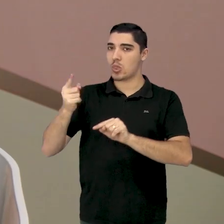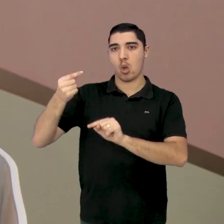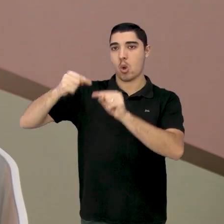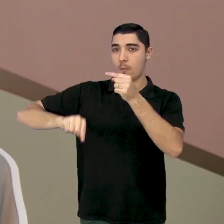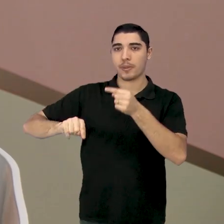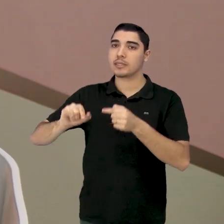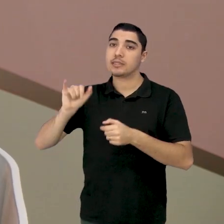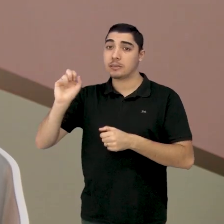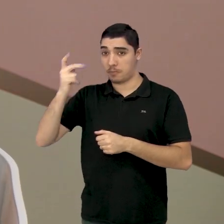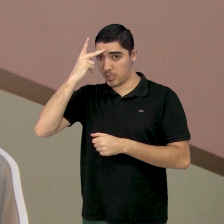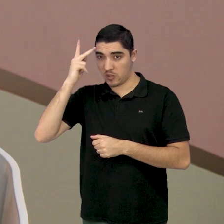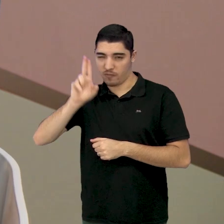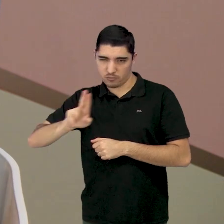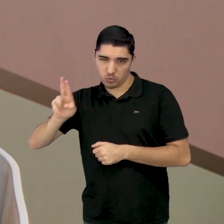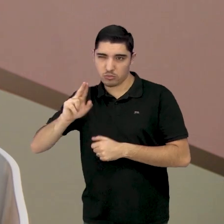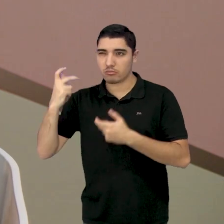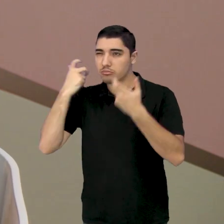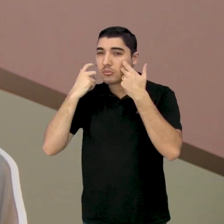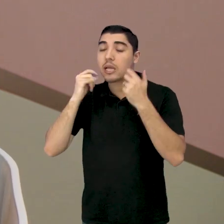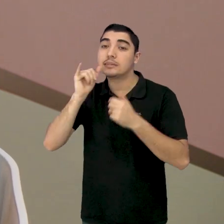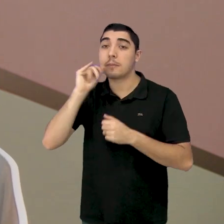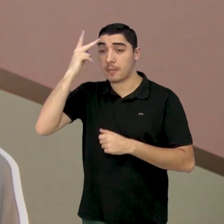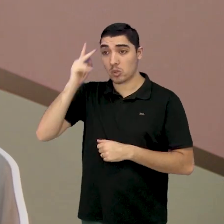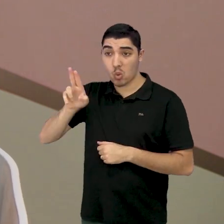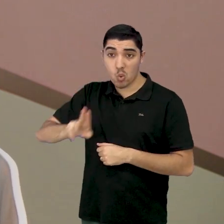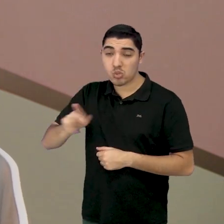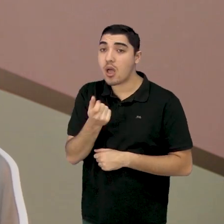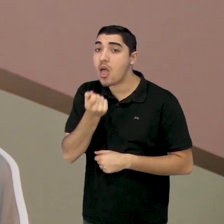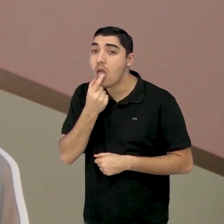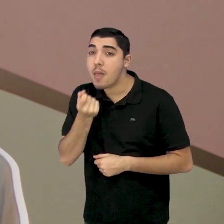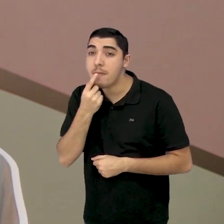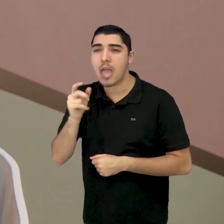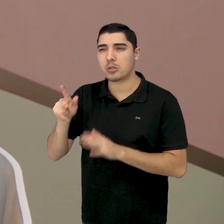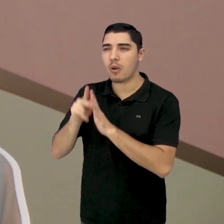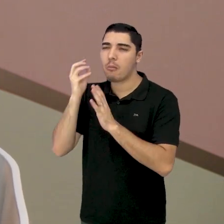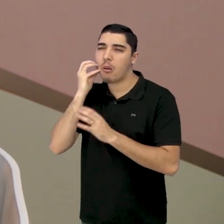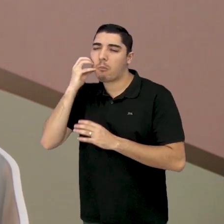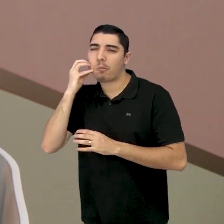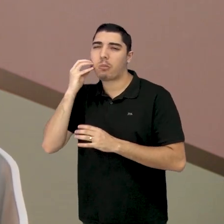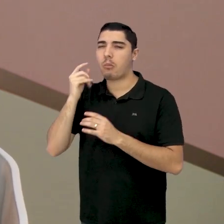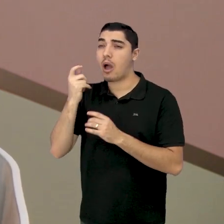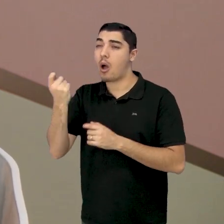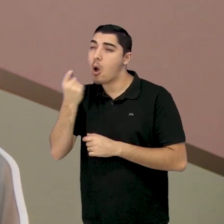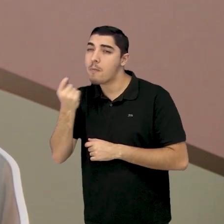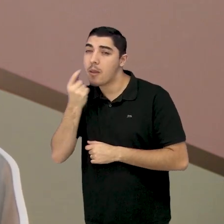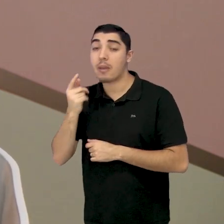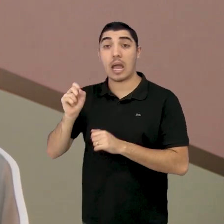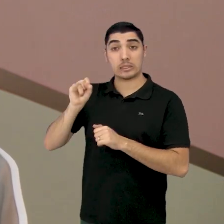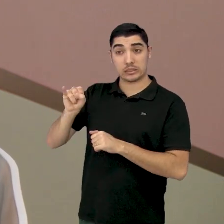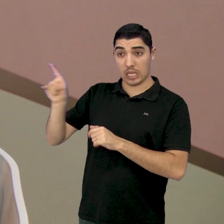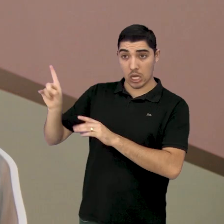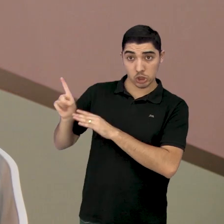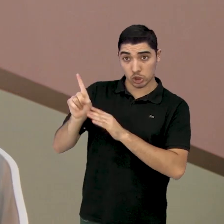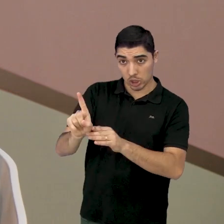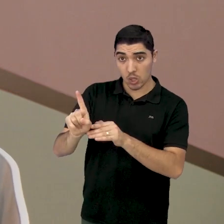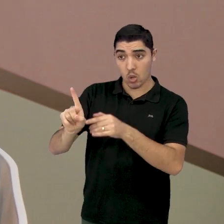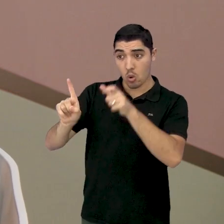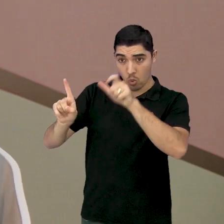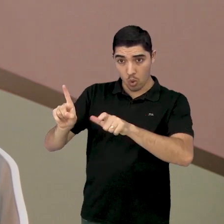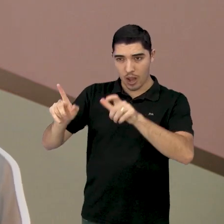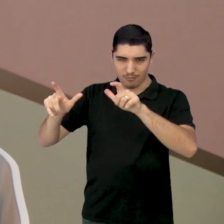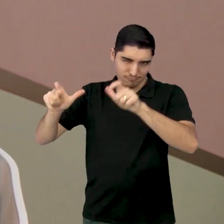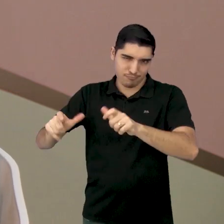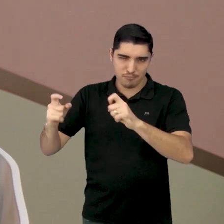vai contra se o paciente usa anticoagulante ou, por exemplo, antibiótico, né? Vamos pensar, um paciente que chega no consultório usando antibiótico, ele já não está